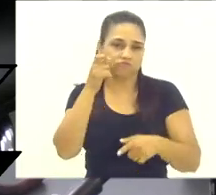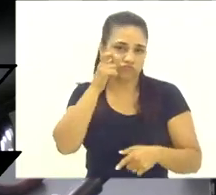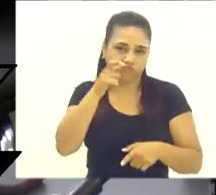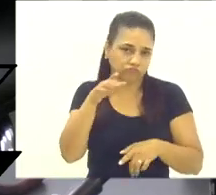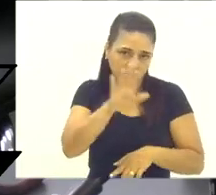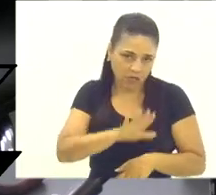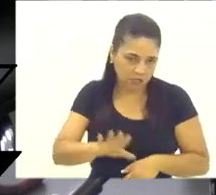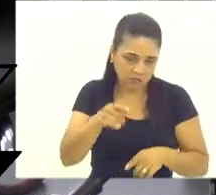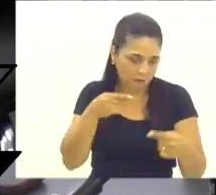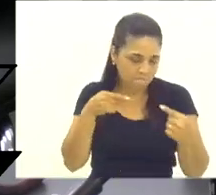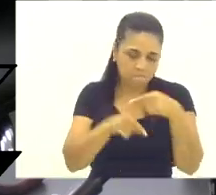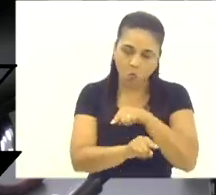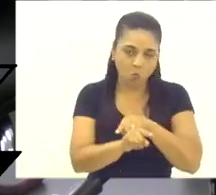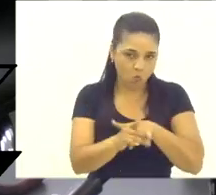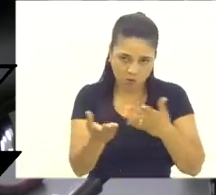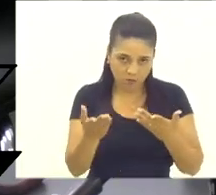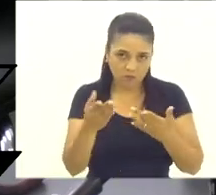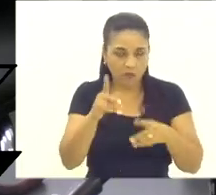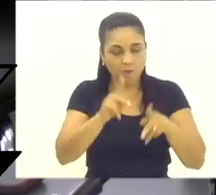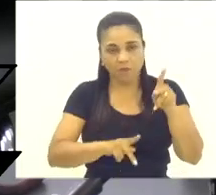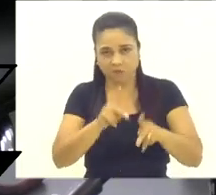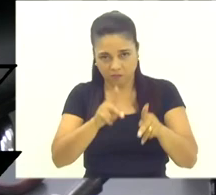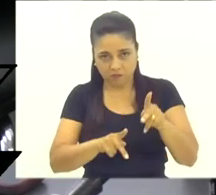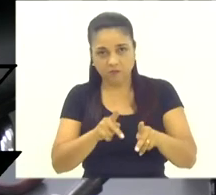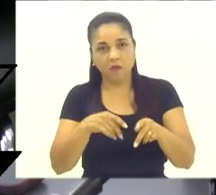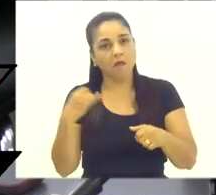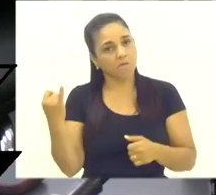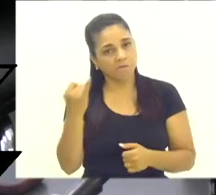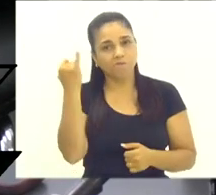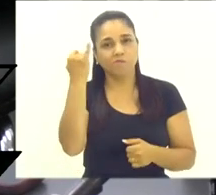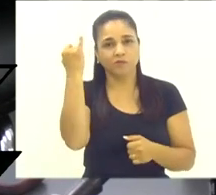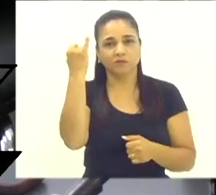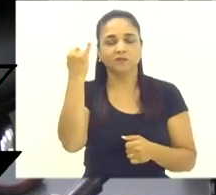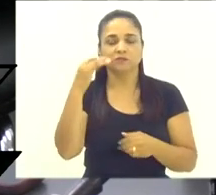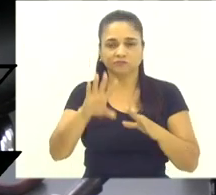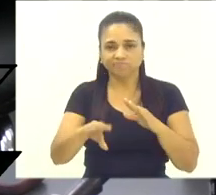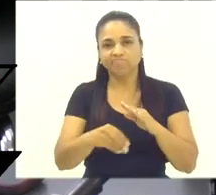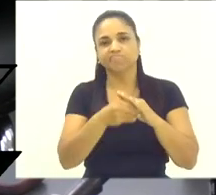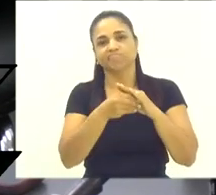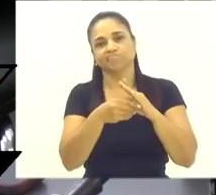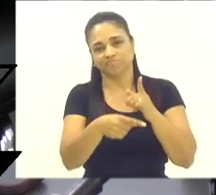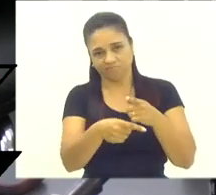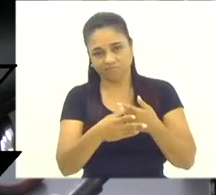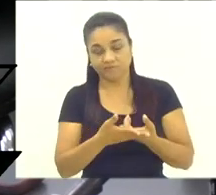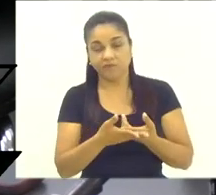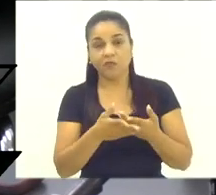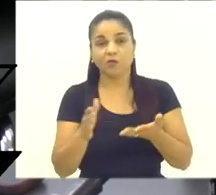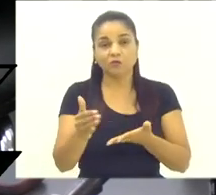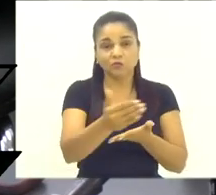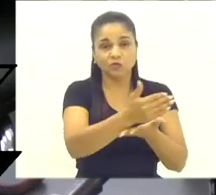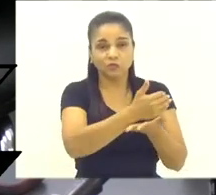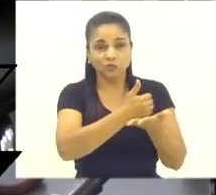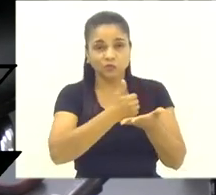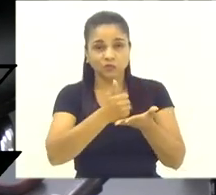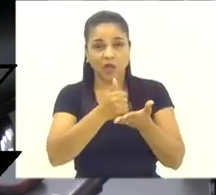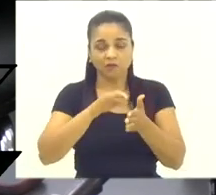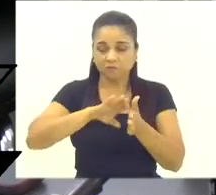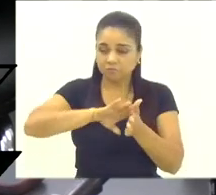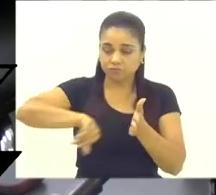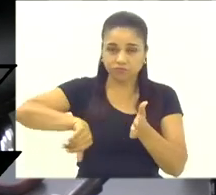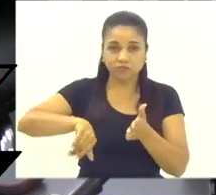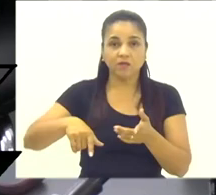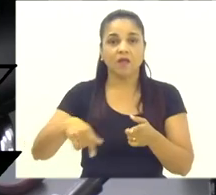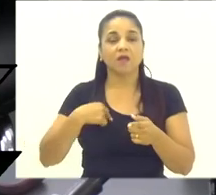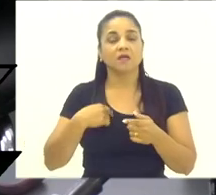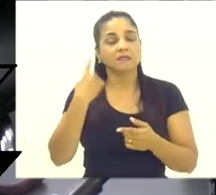da população então é importante acho que é um adendo importante né E aí os dados sobre apagamento Dani a gente